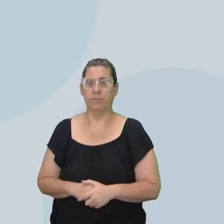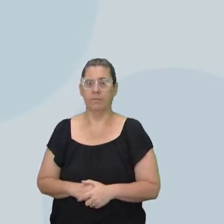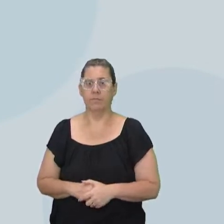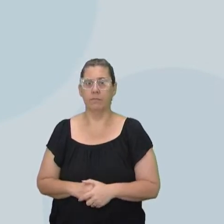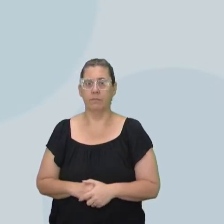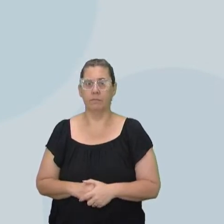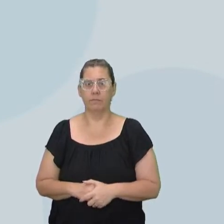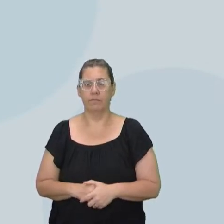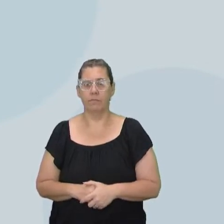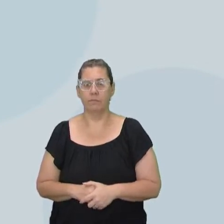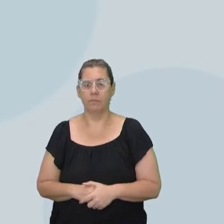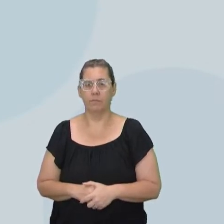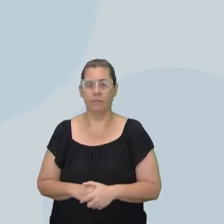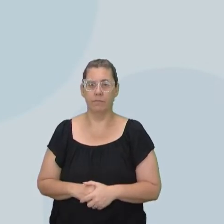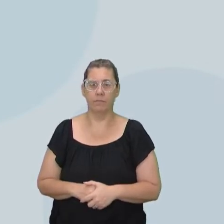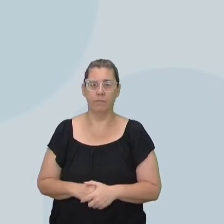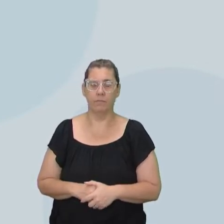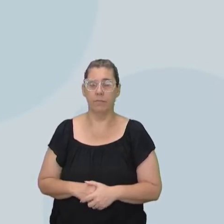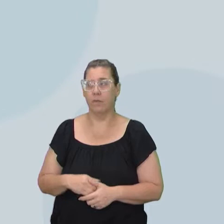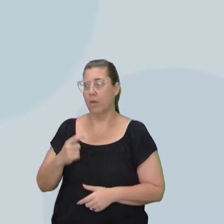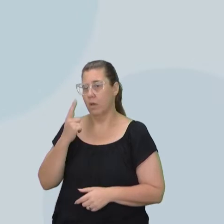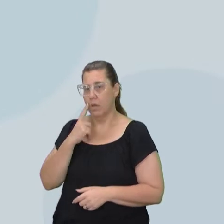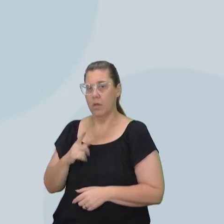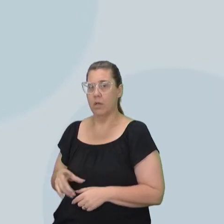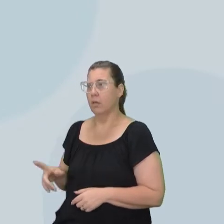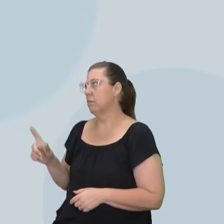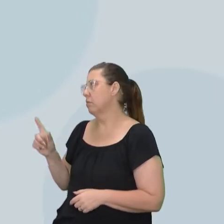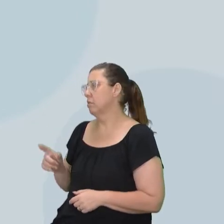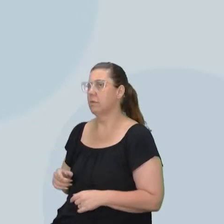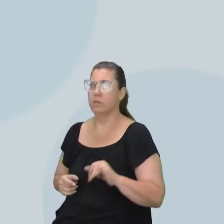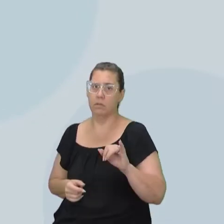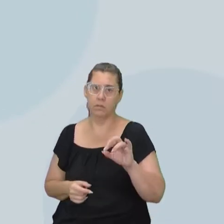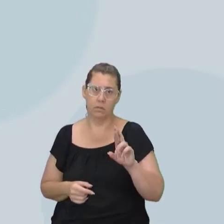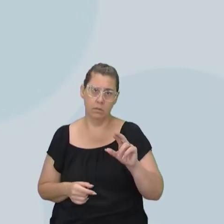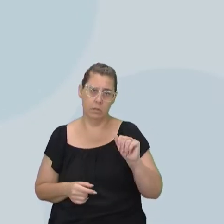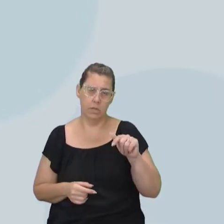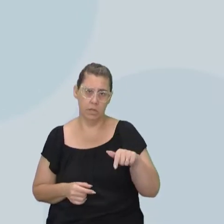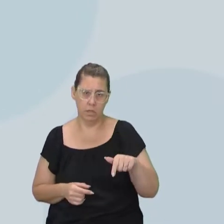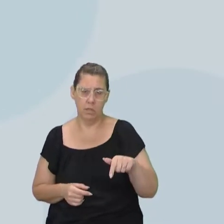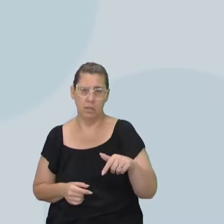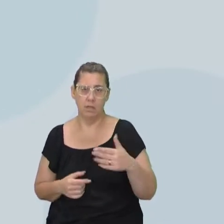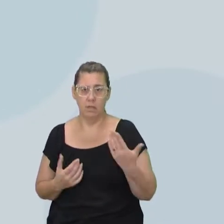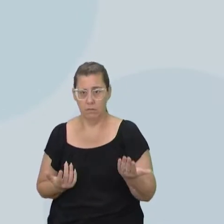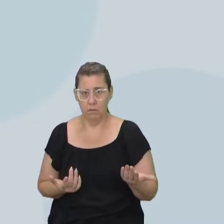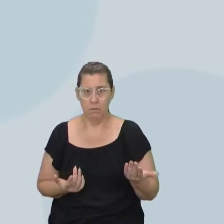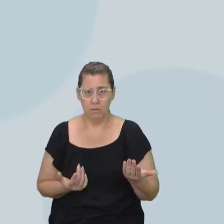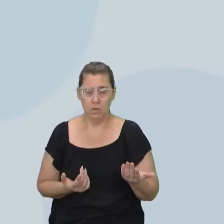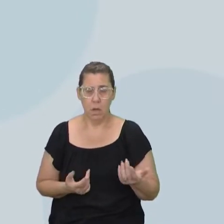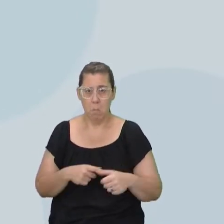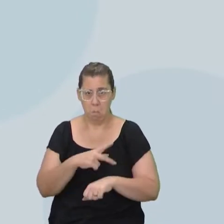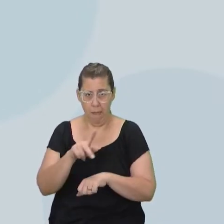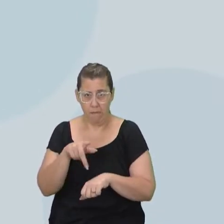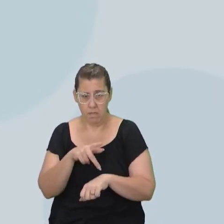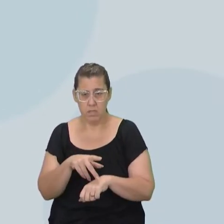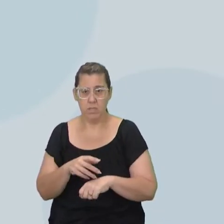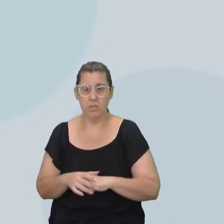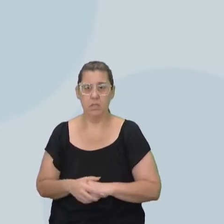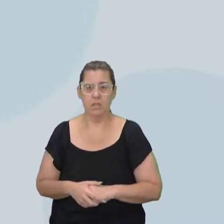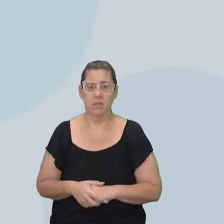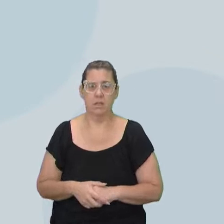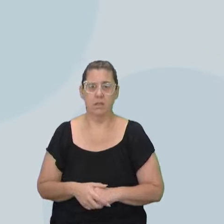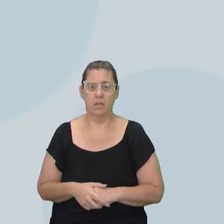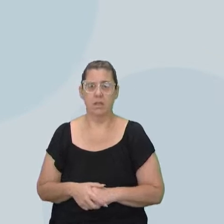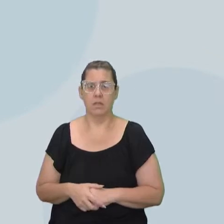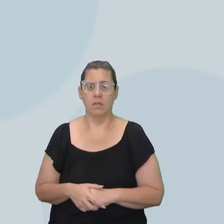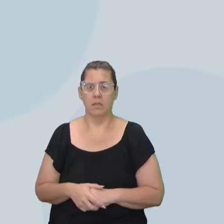Iraque. Puxa vida. Se você falar que isso aqui você não sabe, por favor, Iraque, né? É um país. 2,